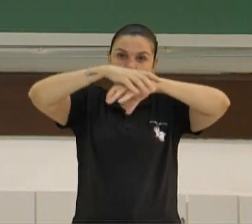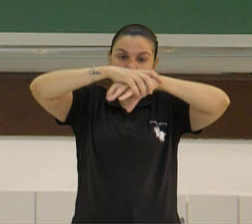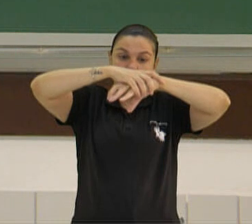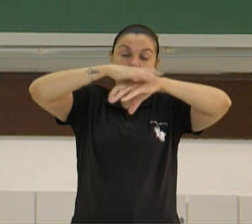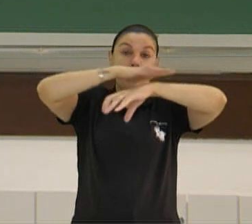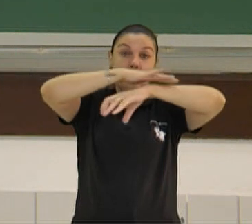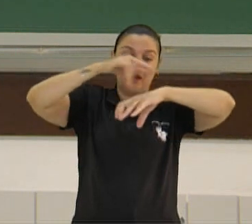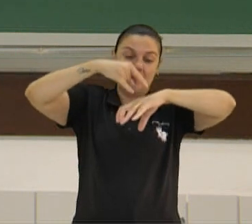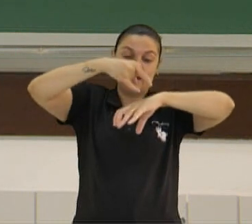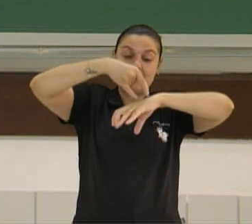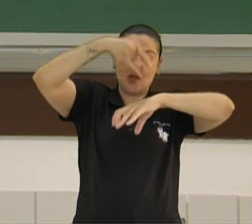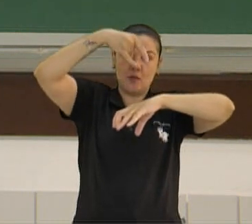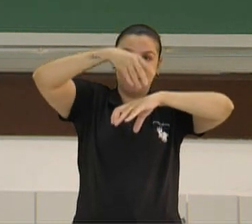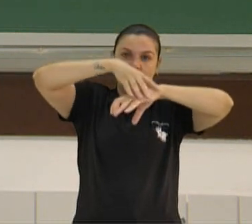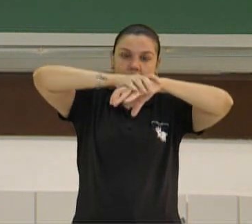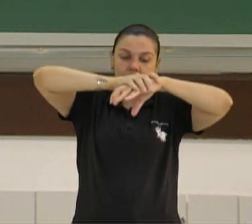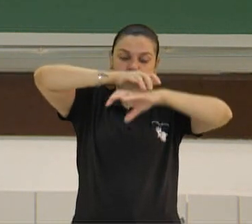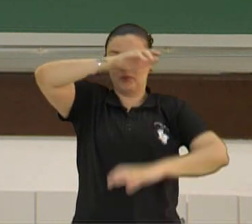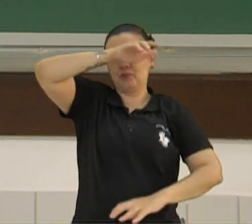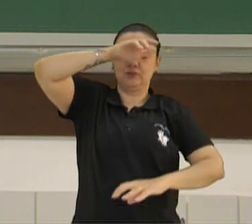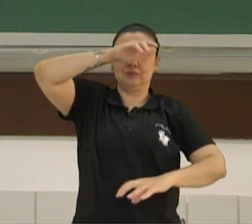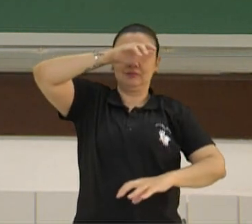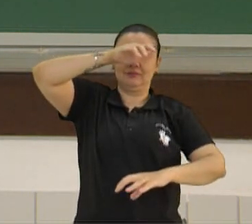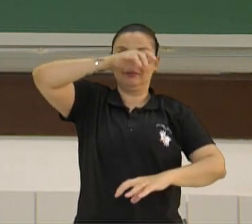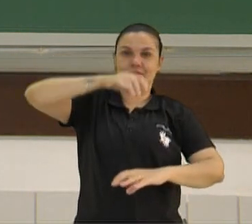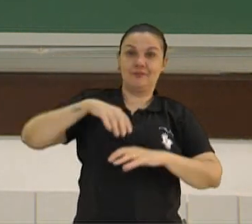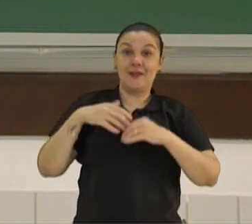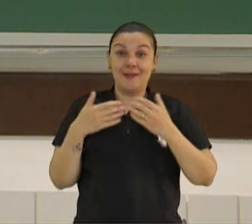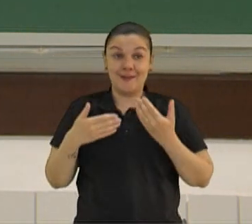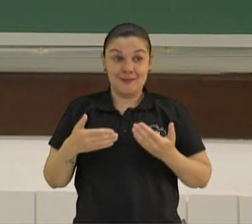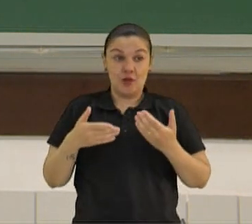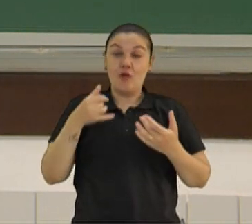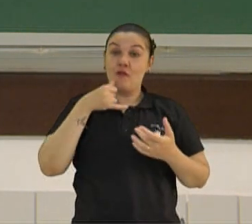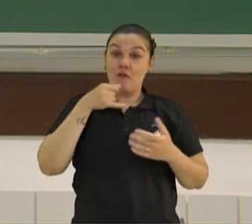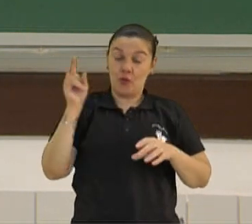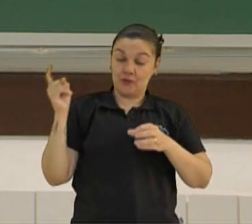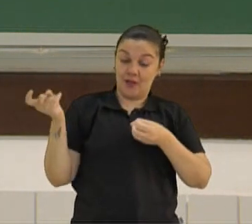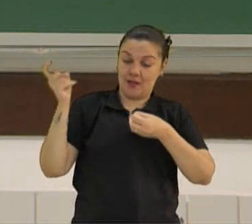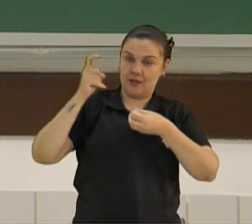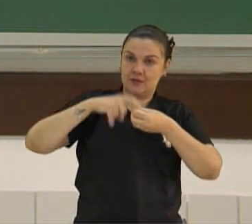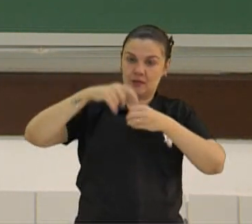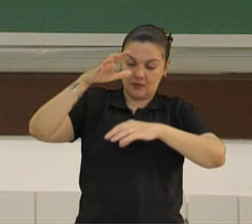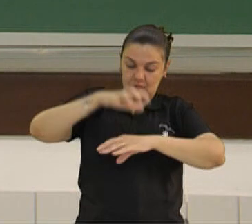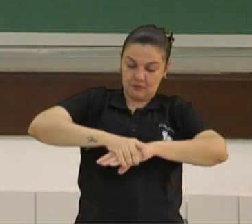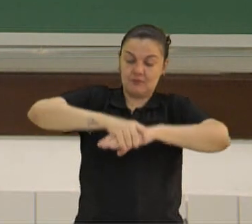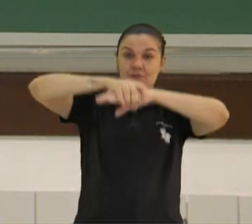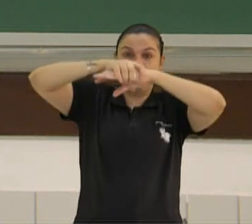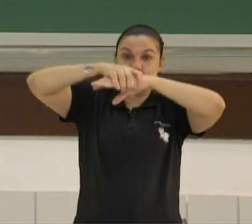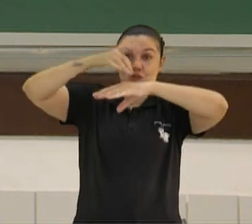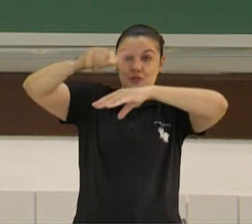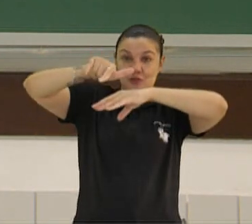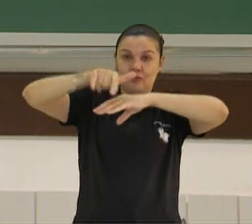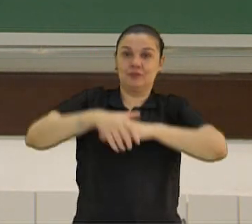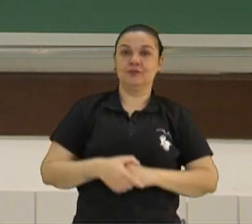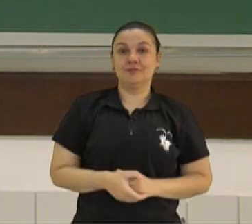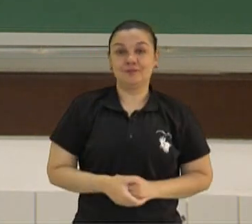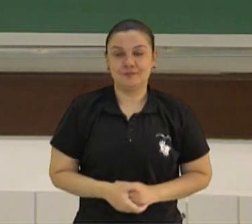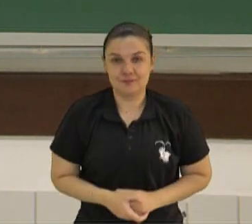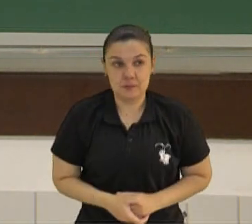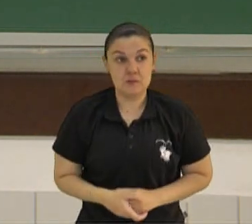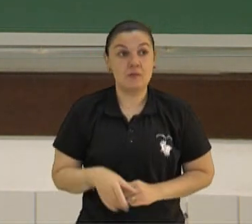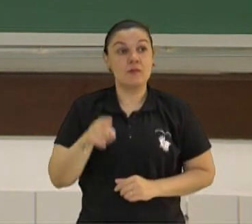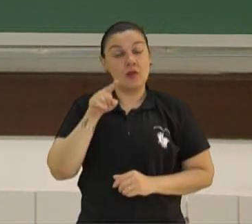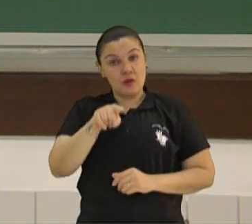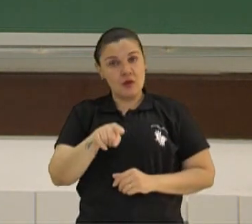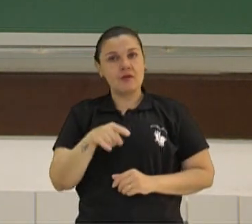não está mais imantizado, ele solta o carro. Quando passa a corrente elétrica, pessoal, ele se comporta como um ímã, ele vai atrair. Veja